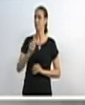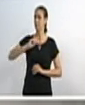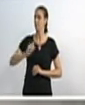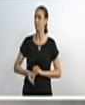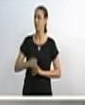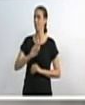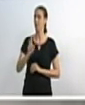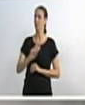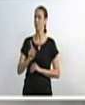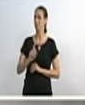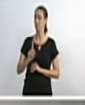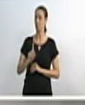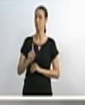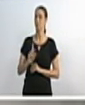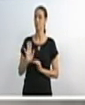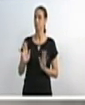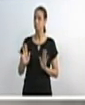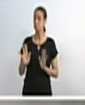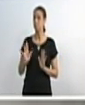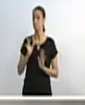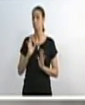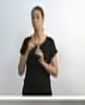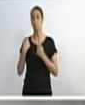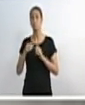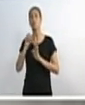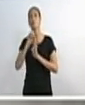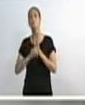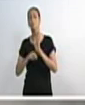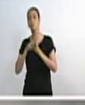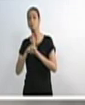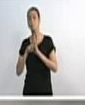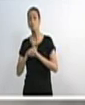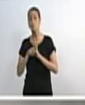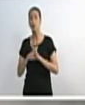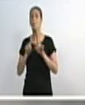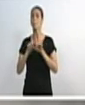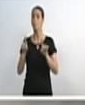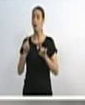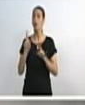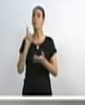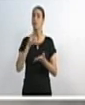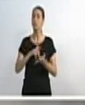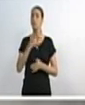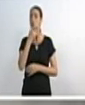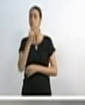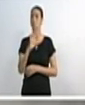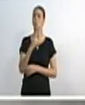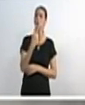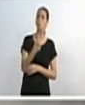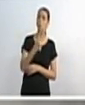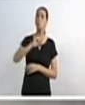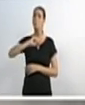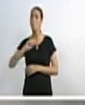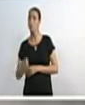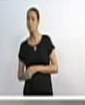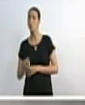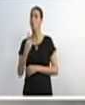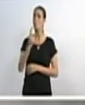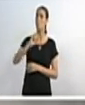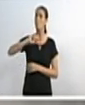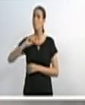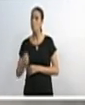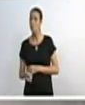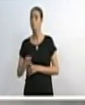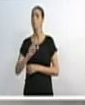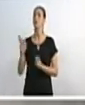a segurança trouxe esse parecer para a Câmara. Mas eu lhe garanto que em torno de R$2.000, R$1.500 se consegue fazer uma faixa